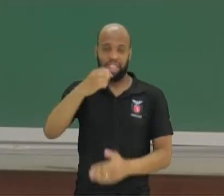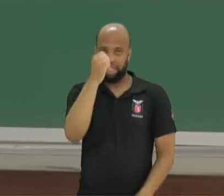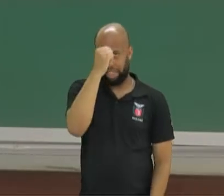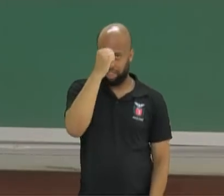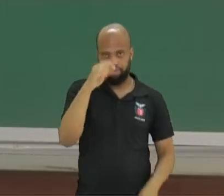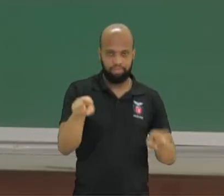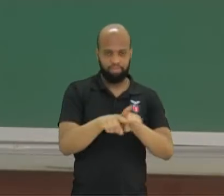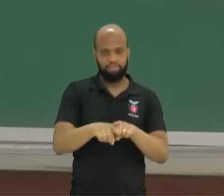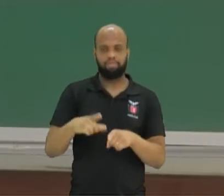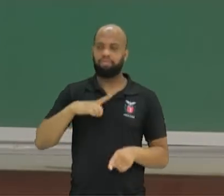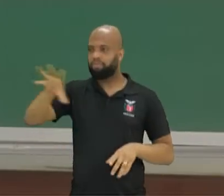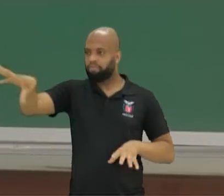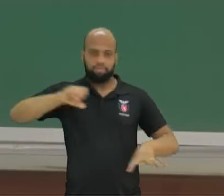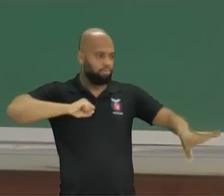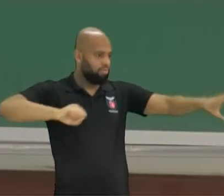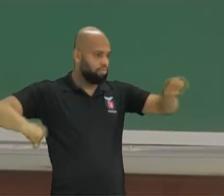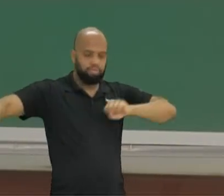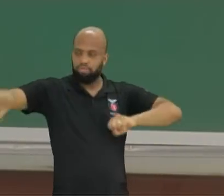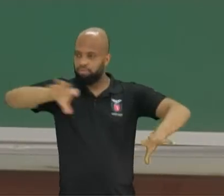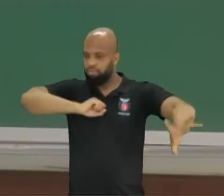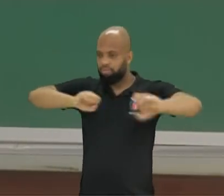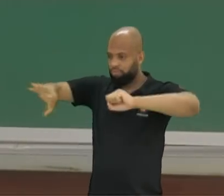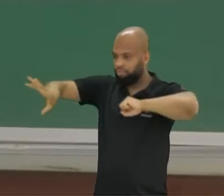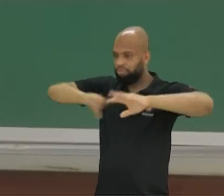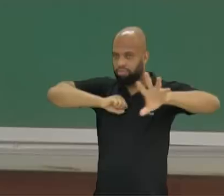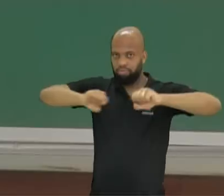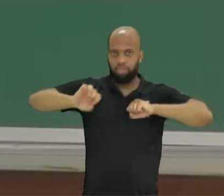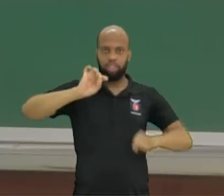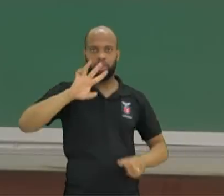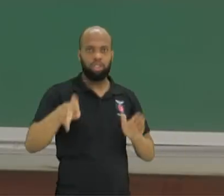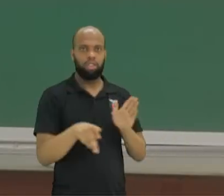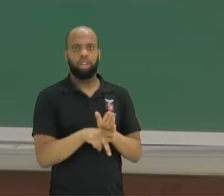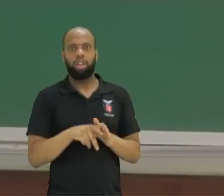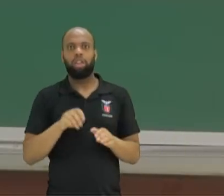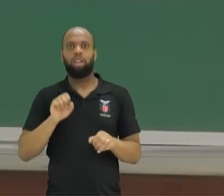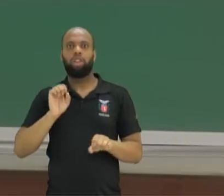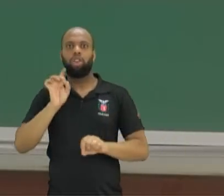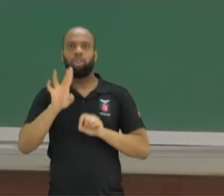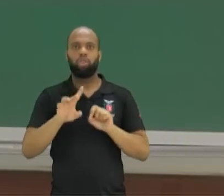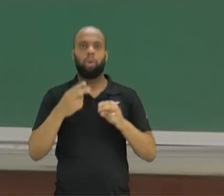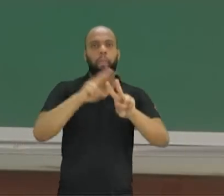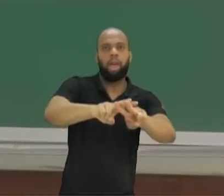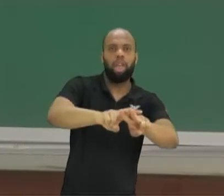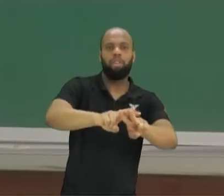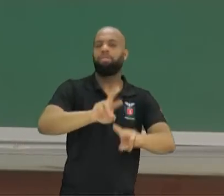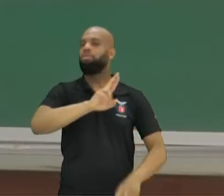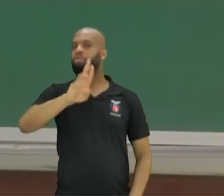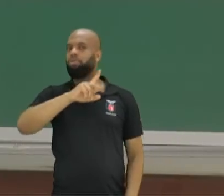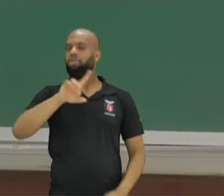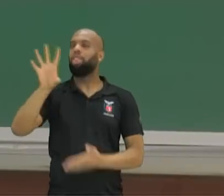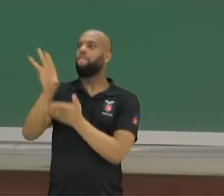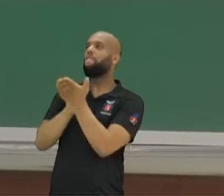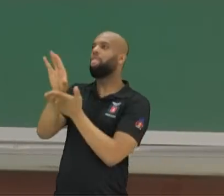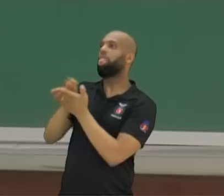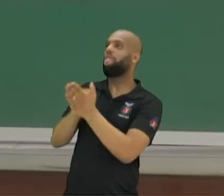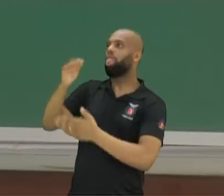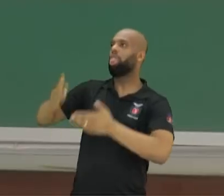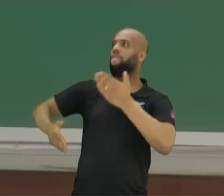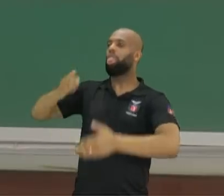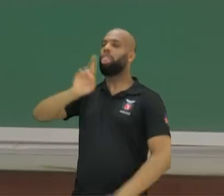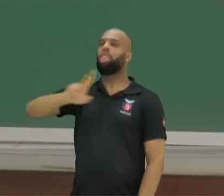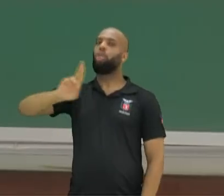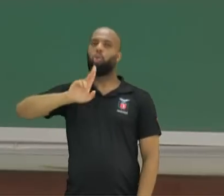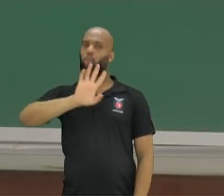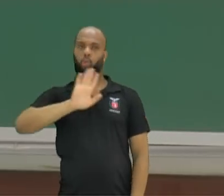indiana, né? Foi se apropriando de outros movimentos. Não ficou só preso àquela imitação pura